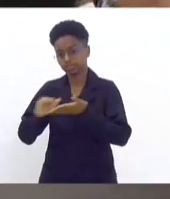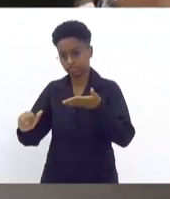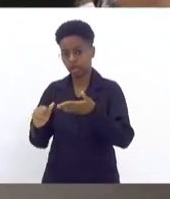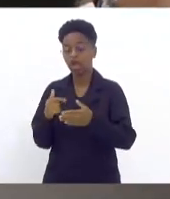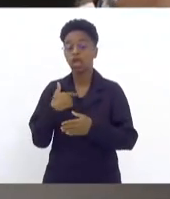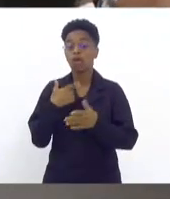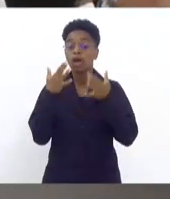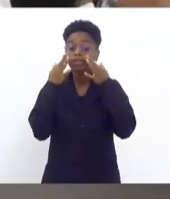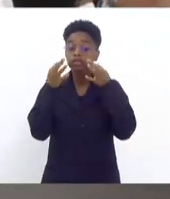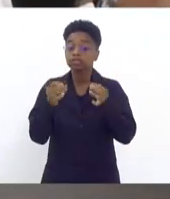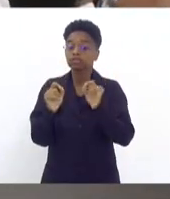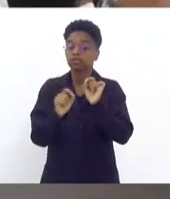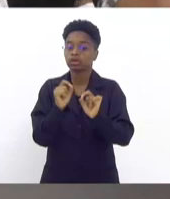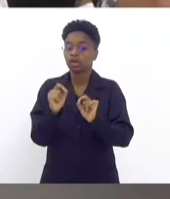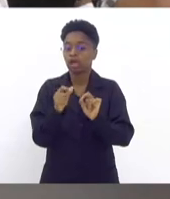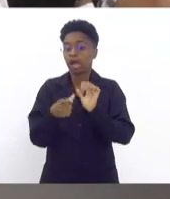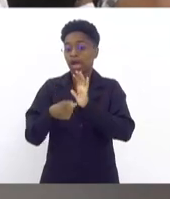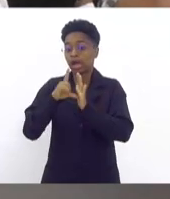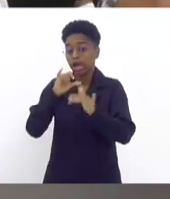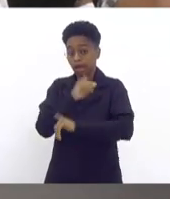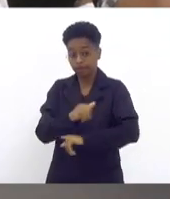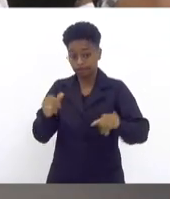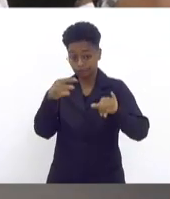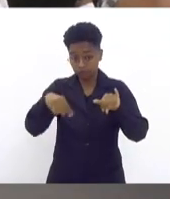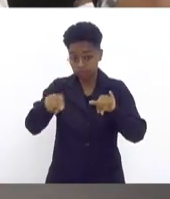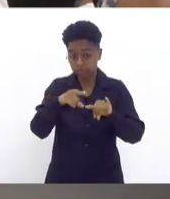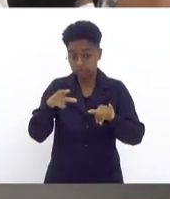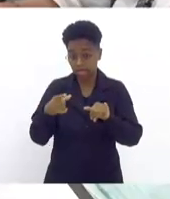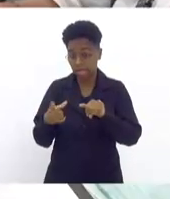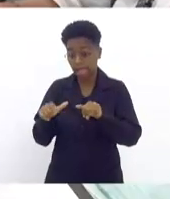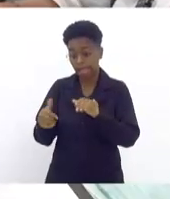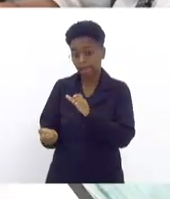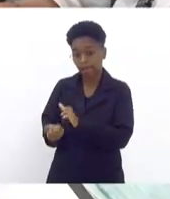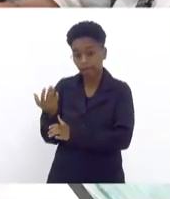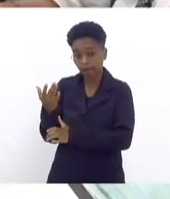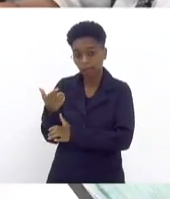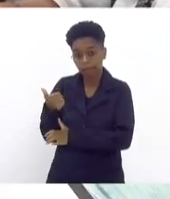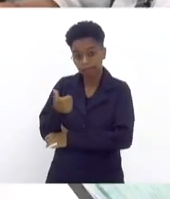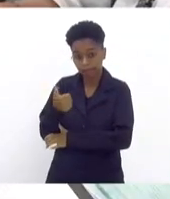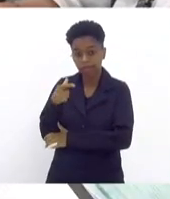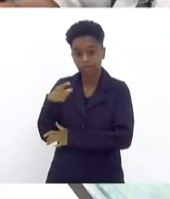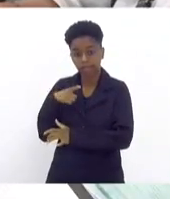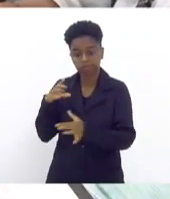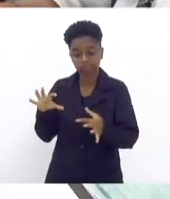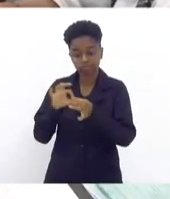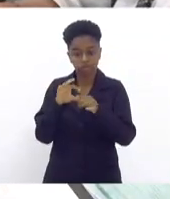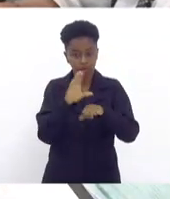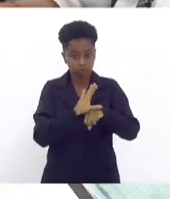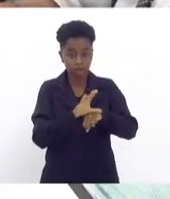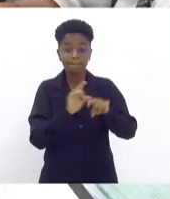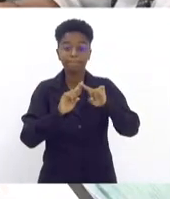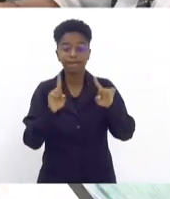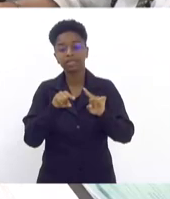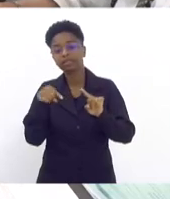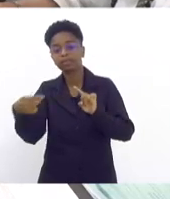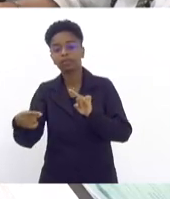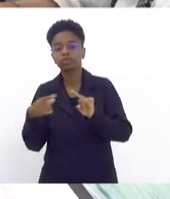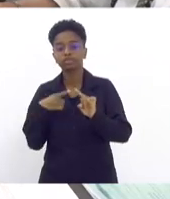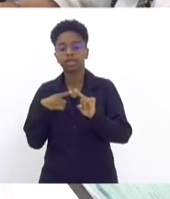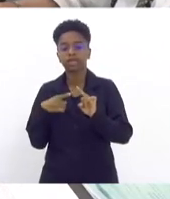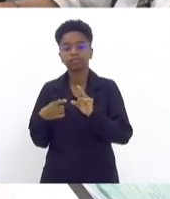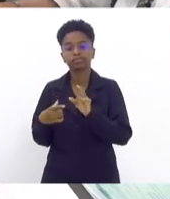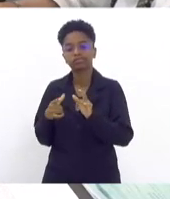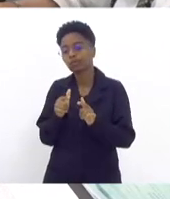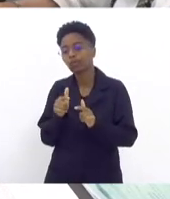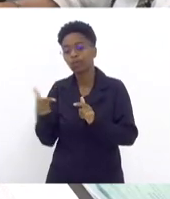que o que circulou previamente para os deputados era o parecer original pela constitucionalidade. Ah. Mas depois teve uma nova versão, constitucionalidade com